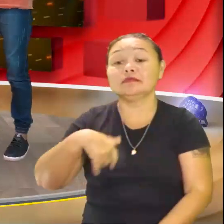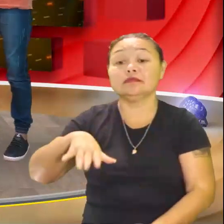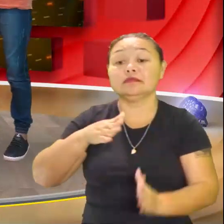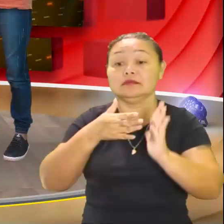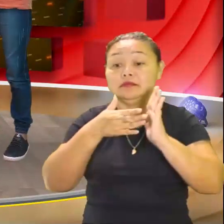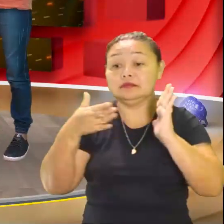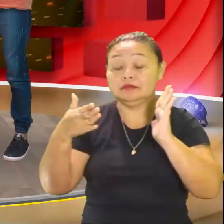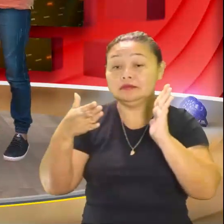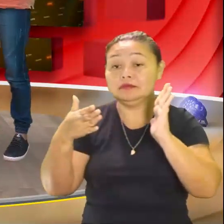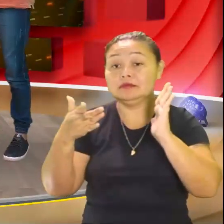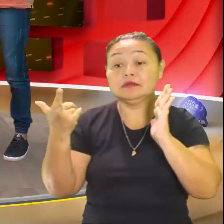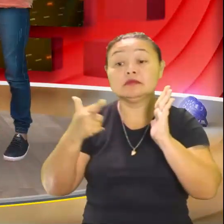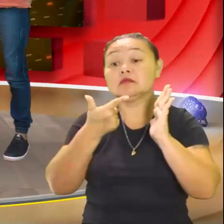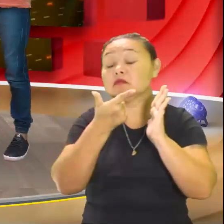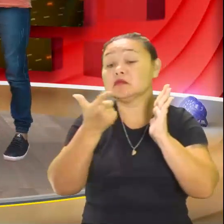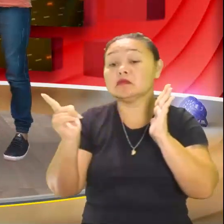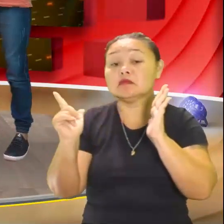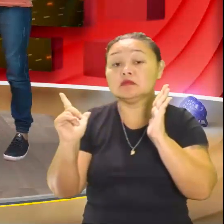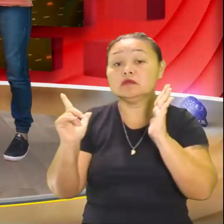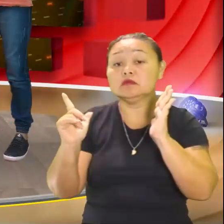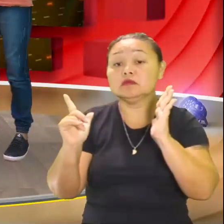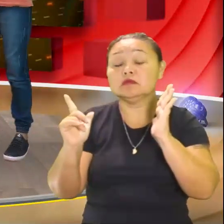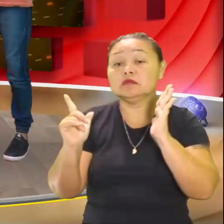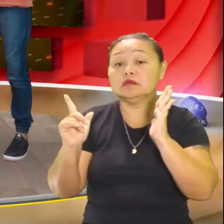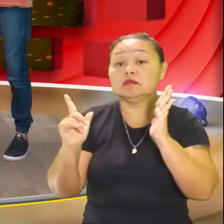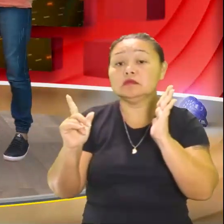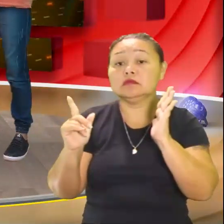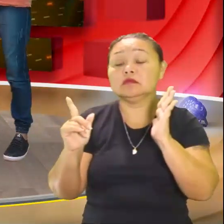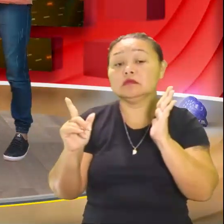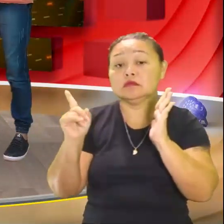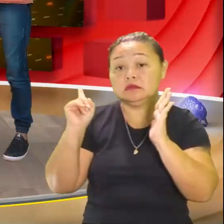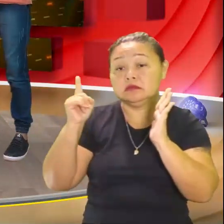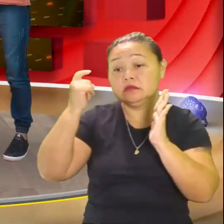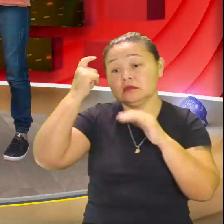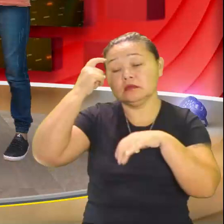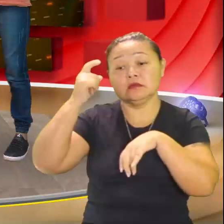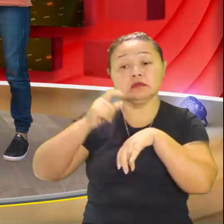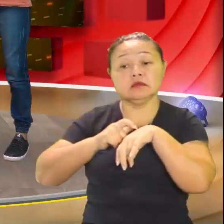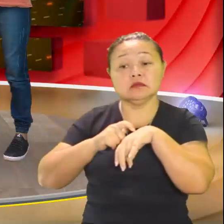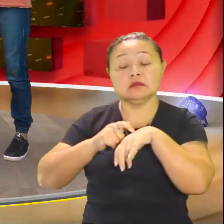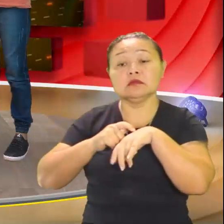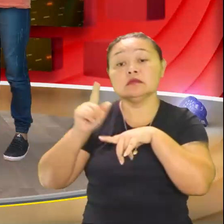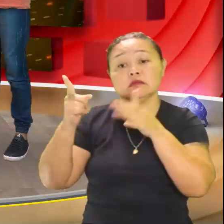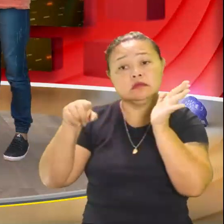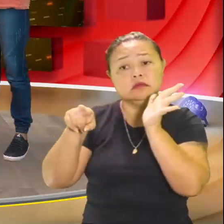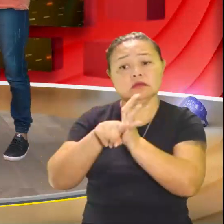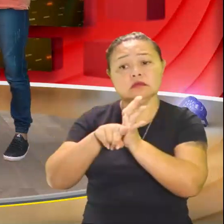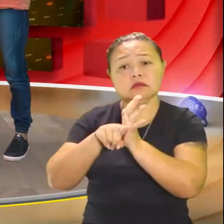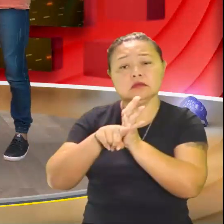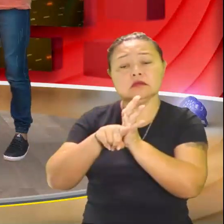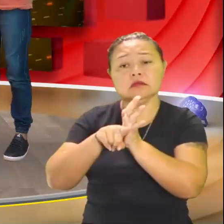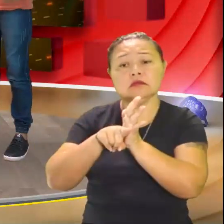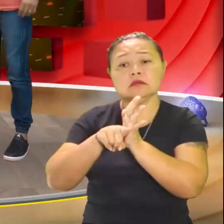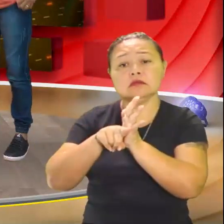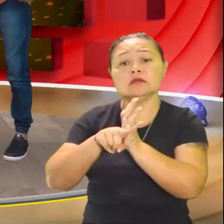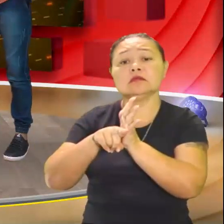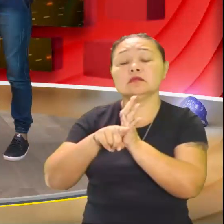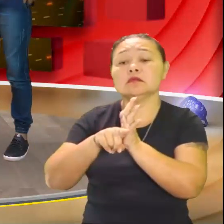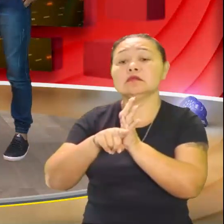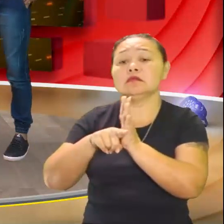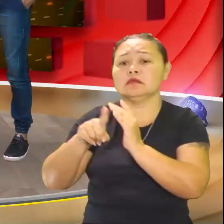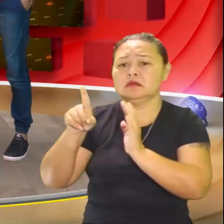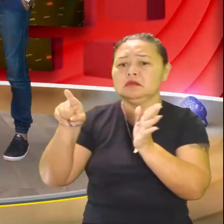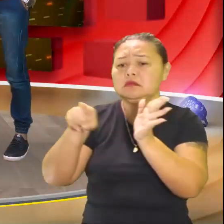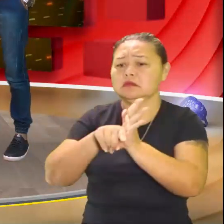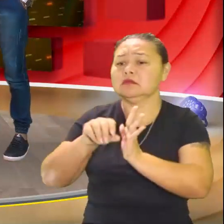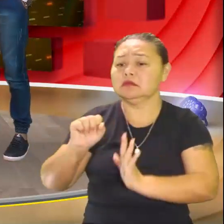do módulo num outro ponto, porque assim, nessa ideia de pensar no negativo, é difícil pensar assim, poxa, eu estou devendo 8. Você